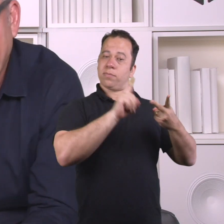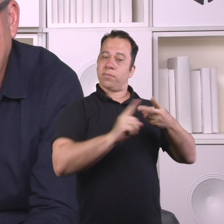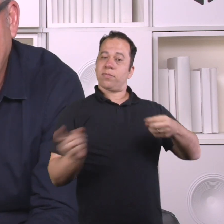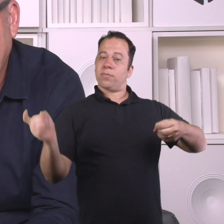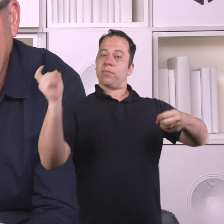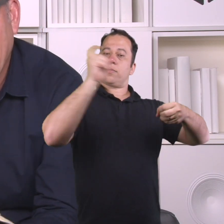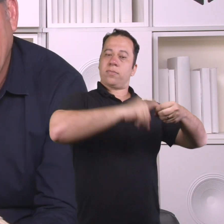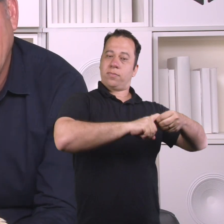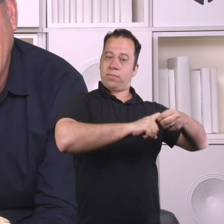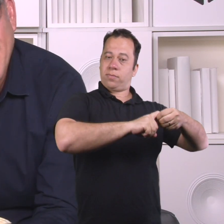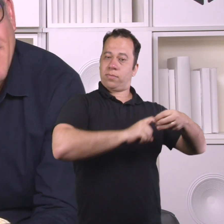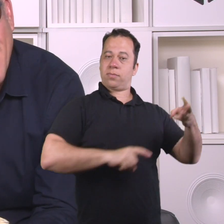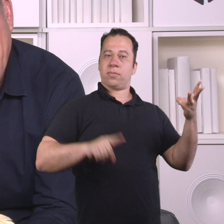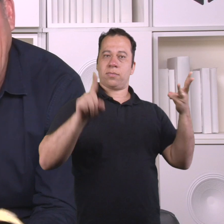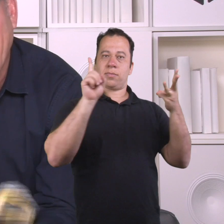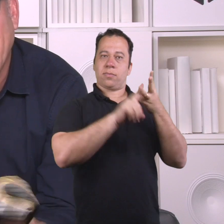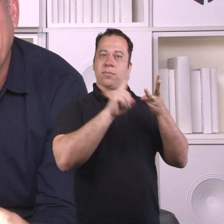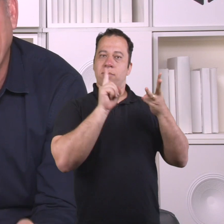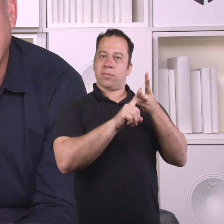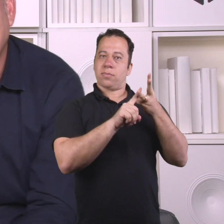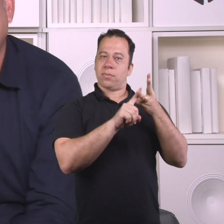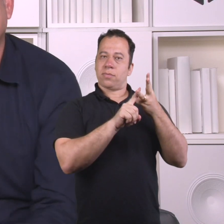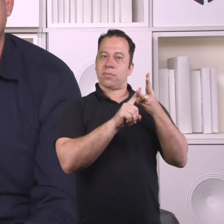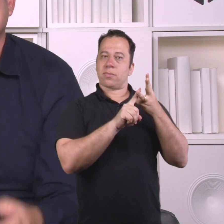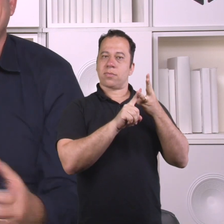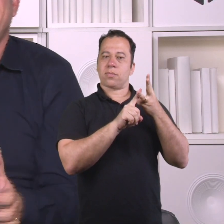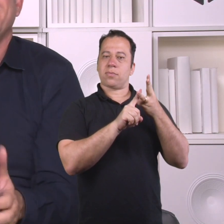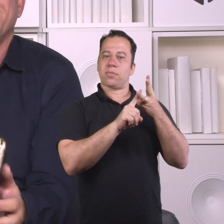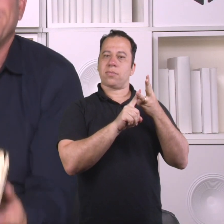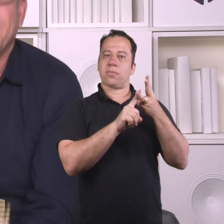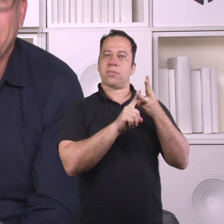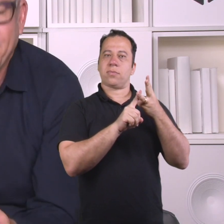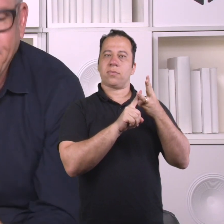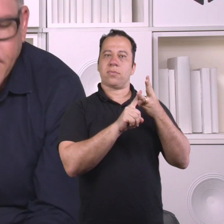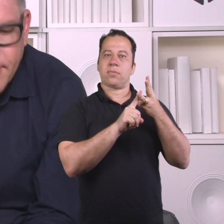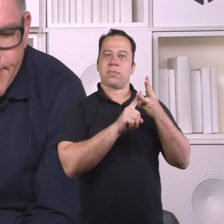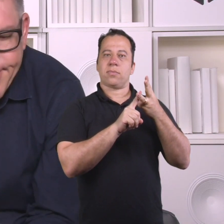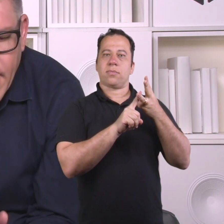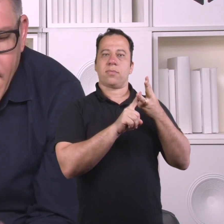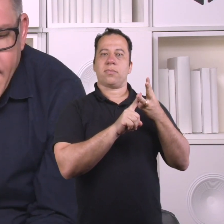restituir. Terceira palavra do Manual de Finanças de Jesus: